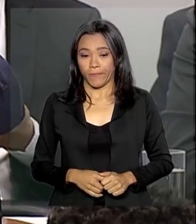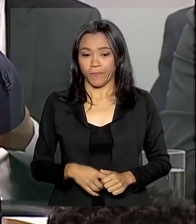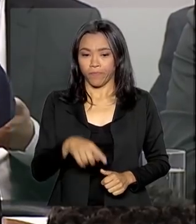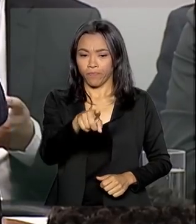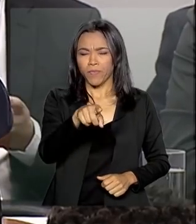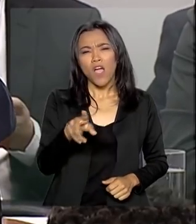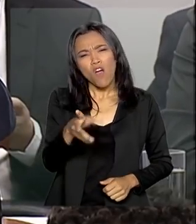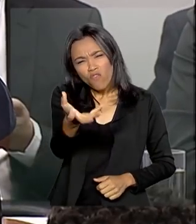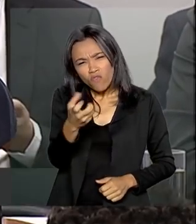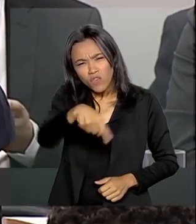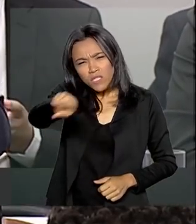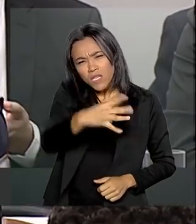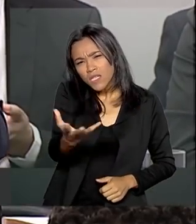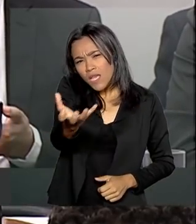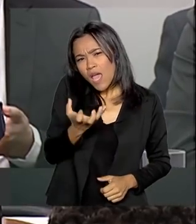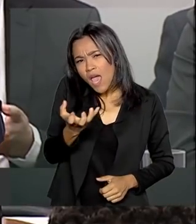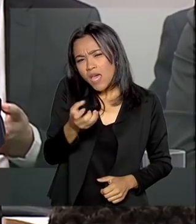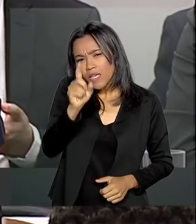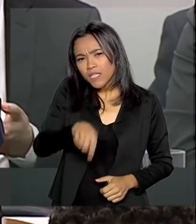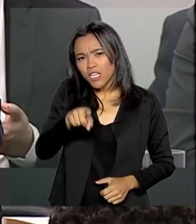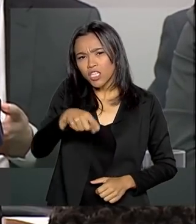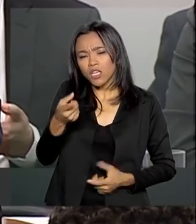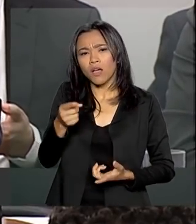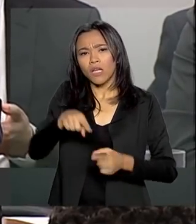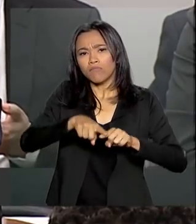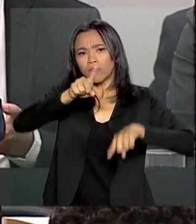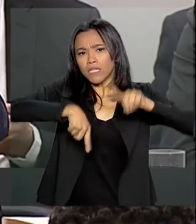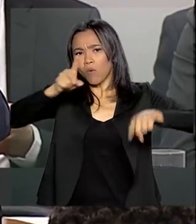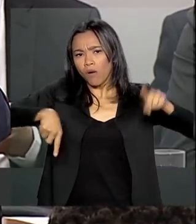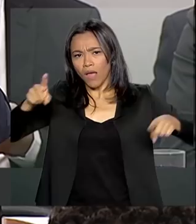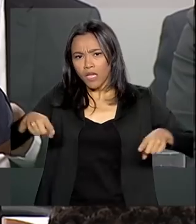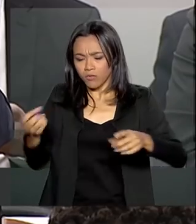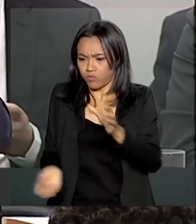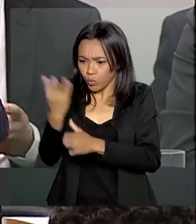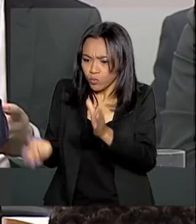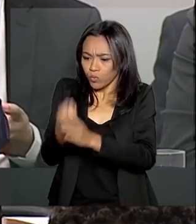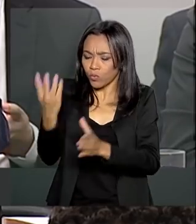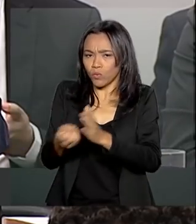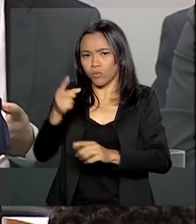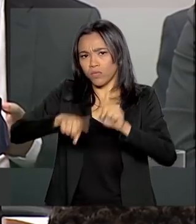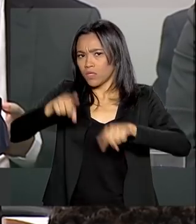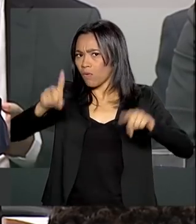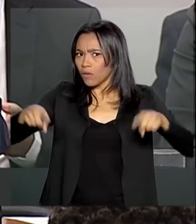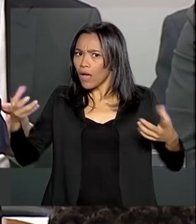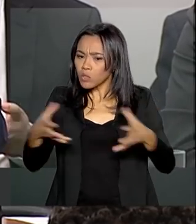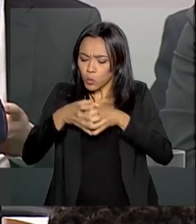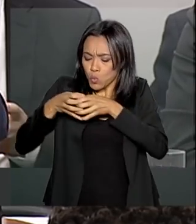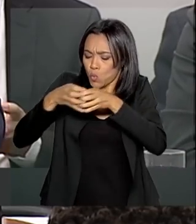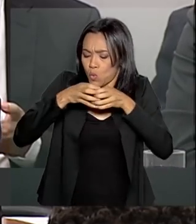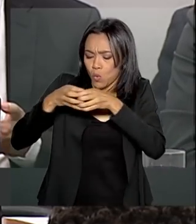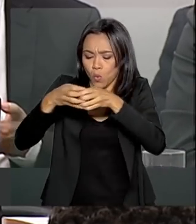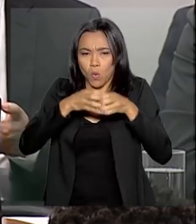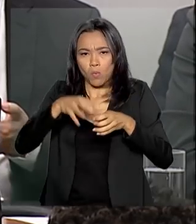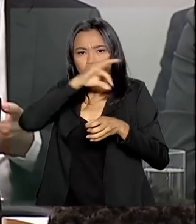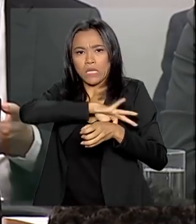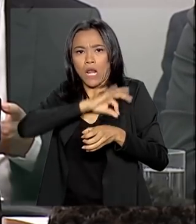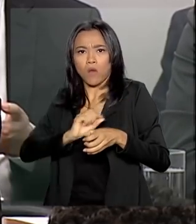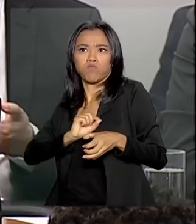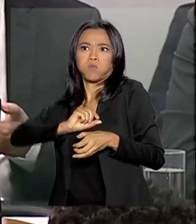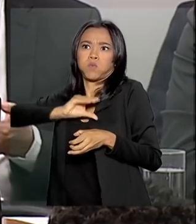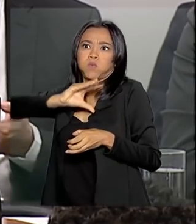Vocês querem que a Previdência seja uma fábrica de desigualdades? Hoje ela é uma fábrica de desigualdades. Ela fabrica